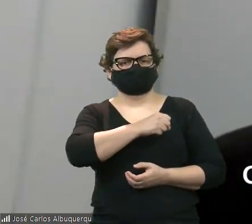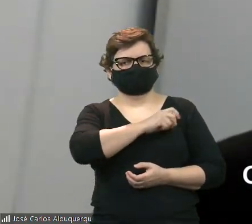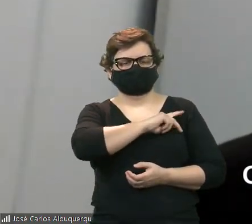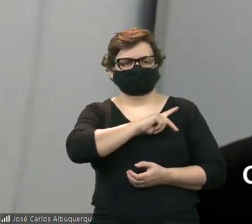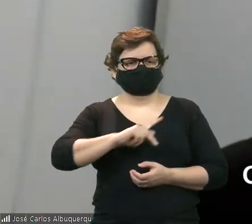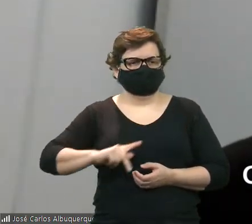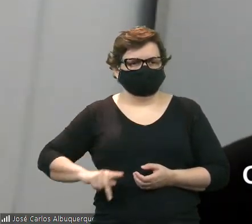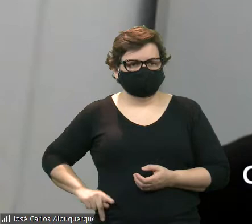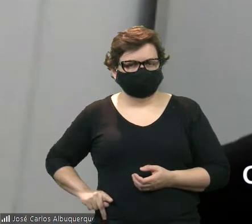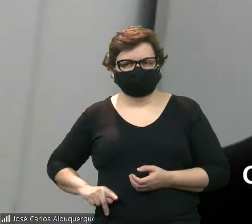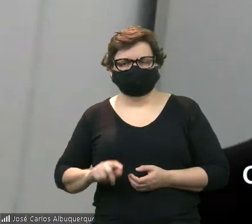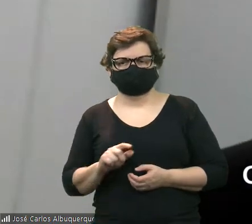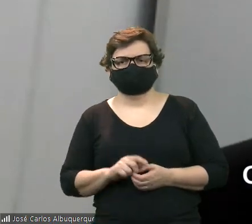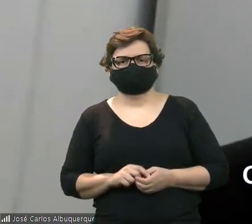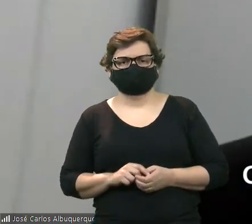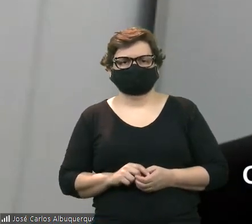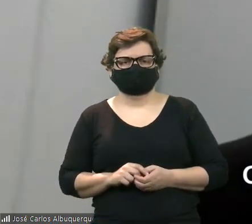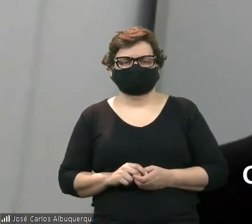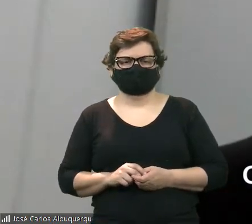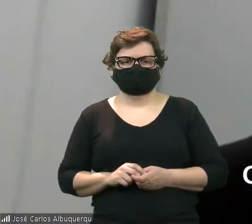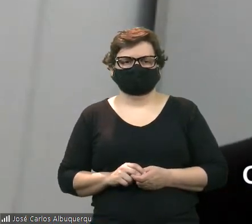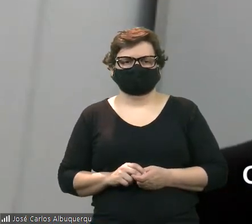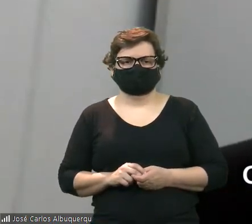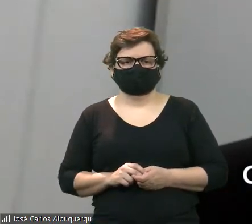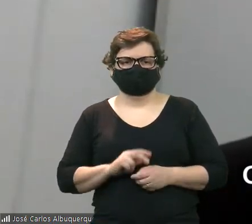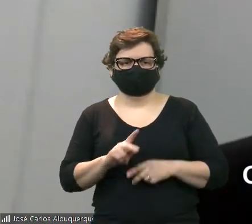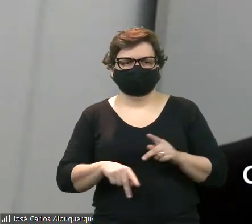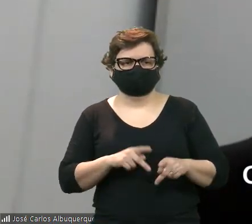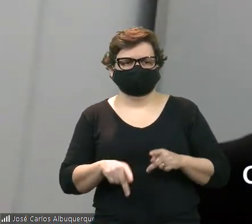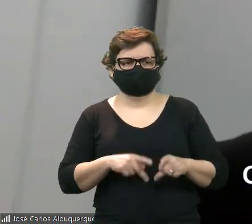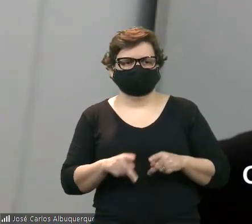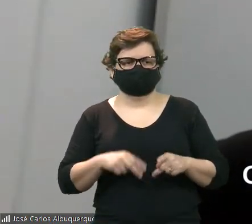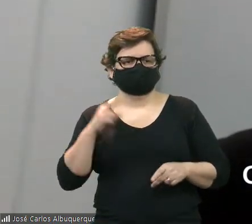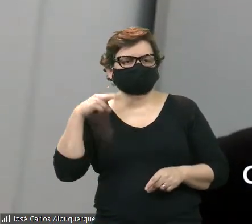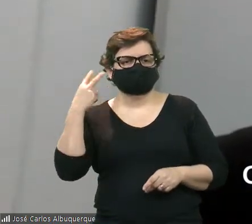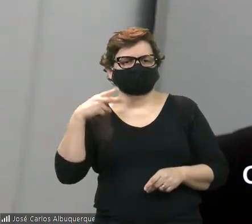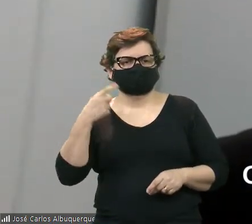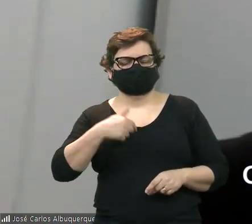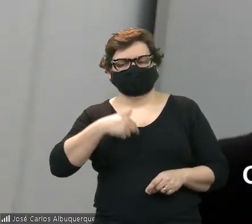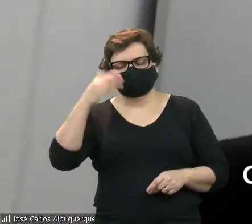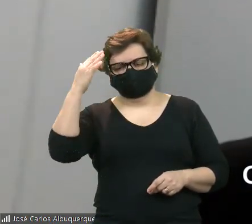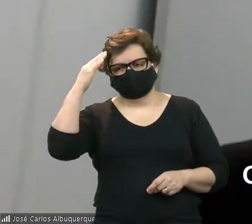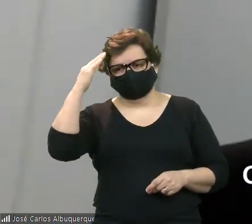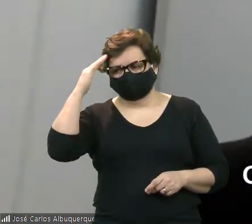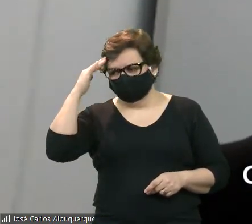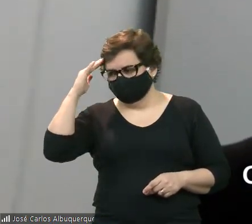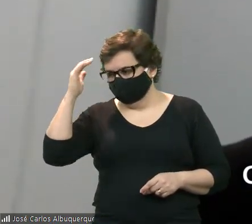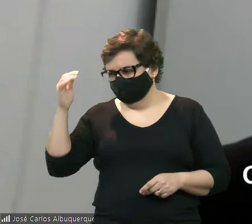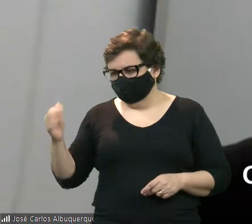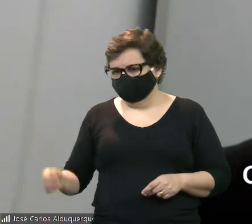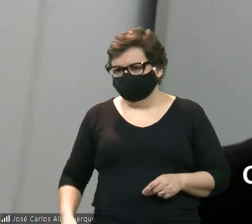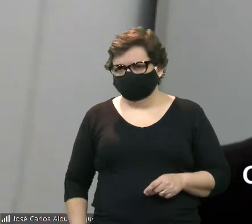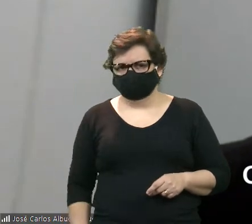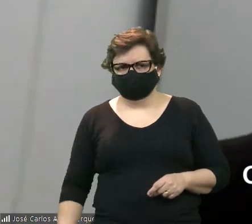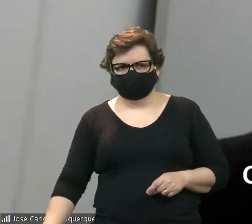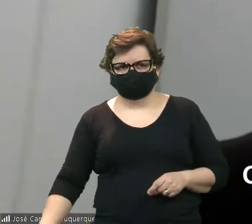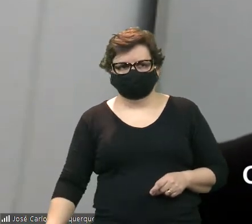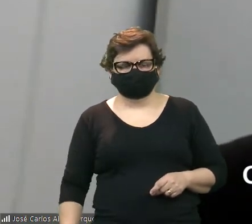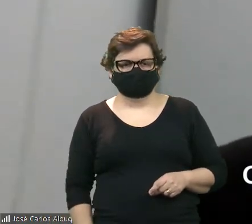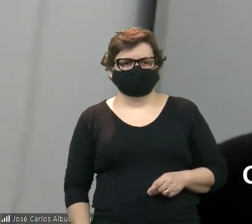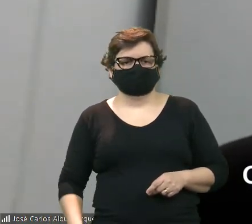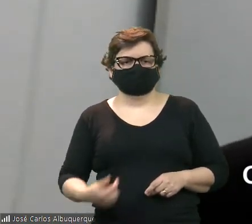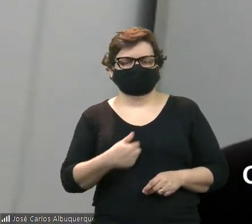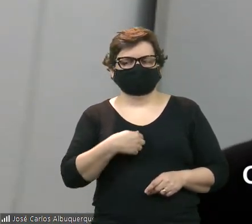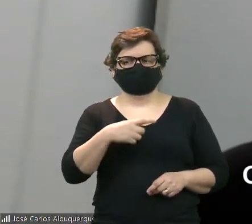senhores vereadores e população, eu tenho consciência e tenho aqui um apreço muito